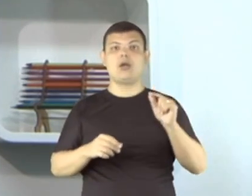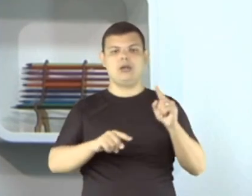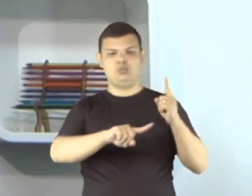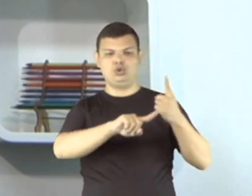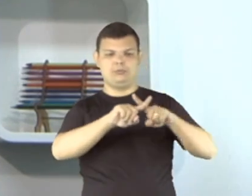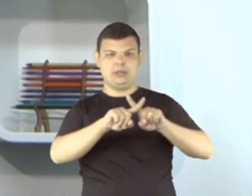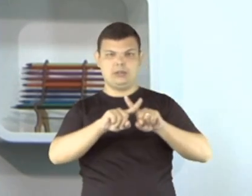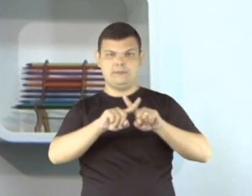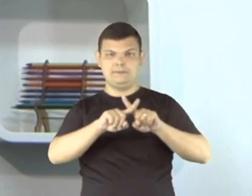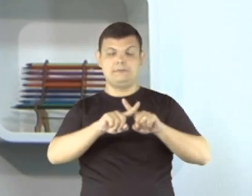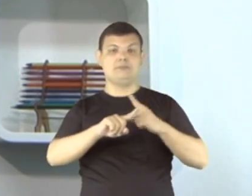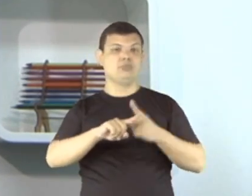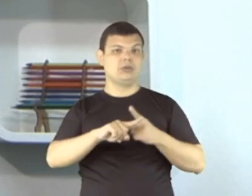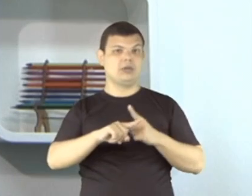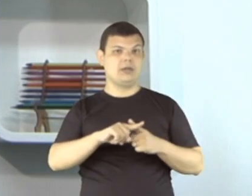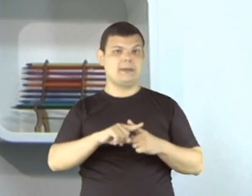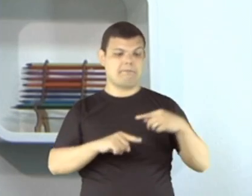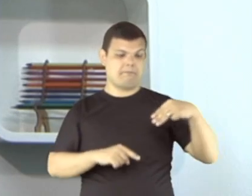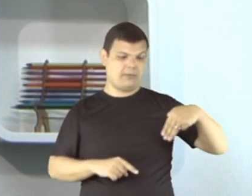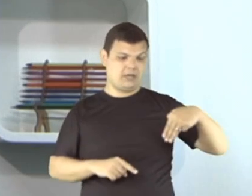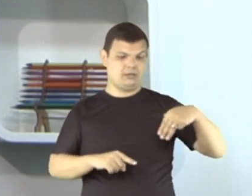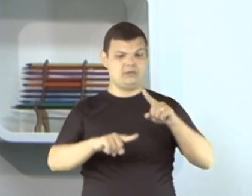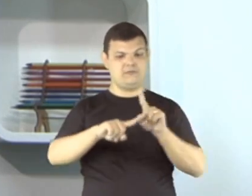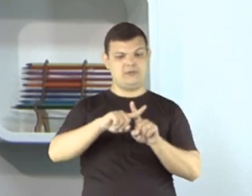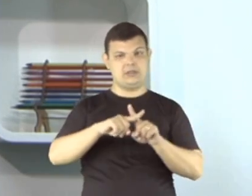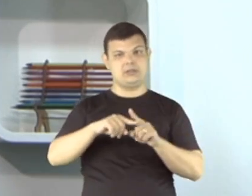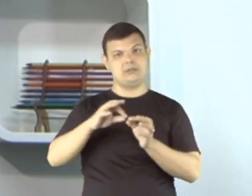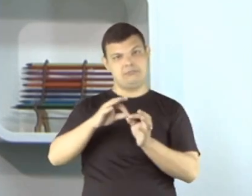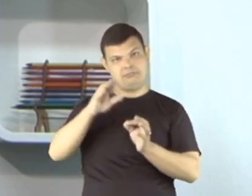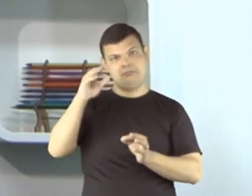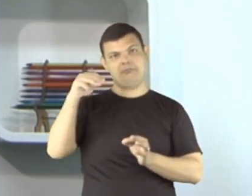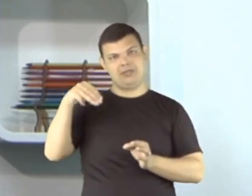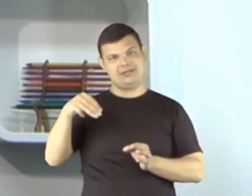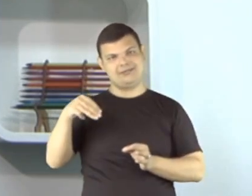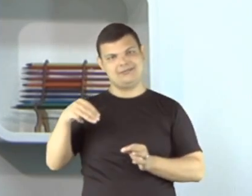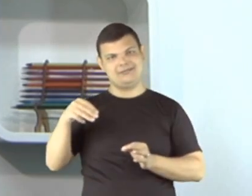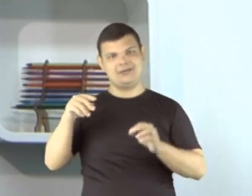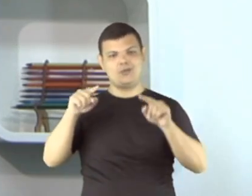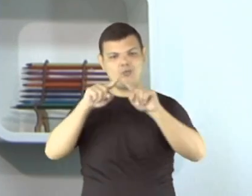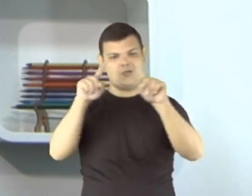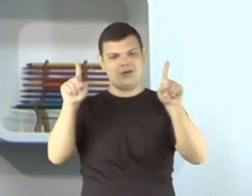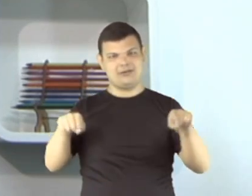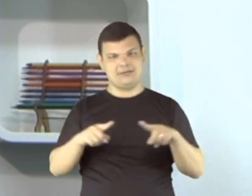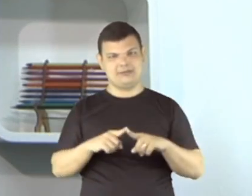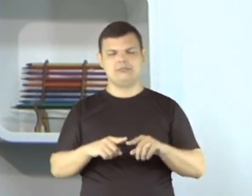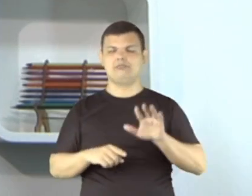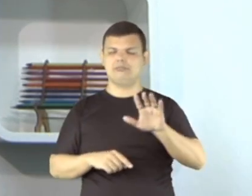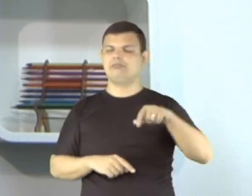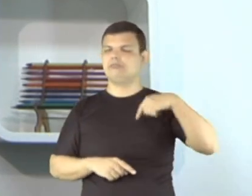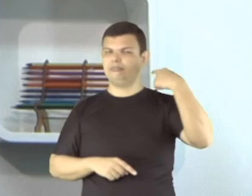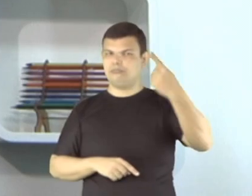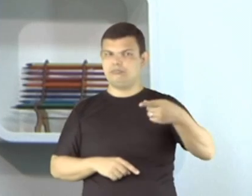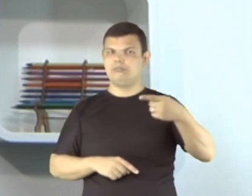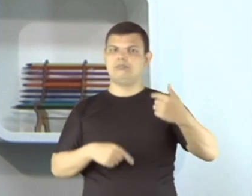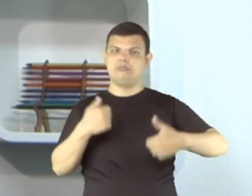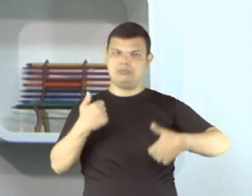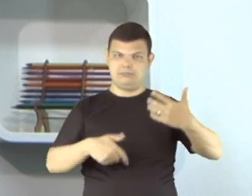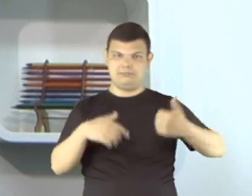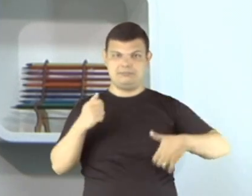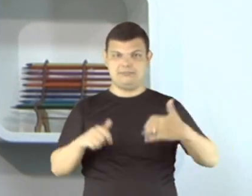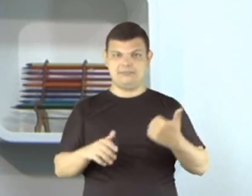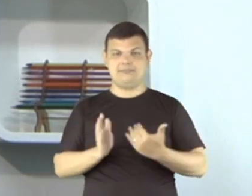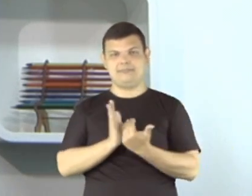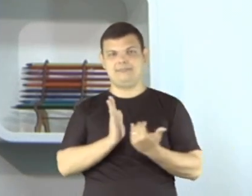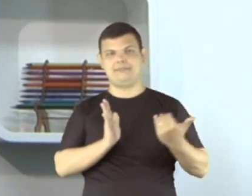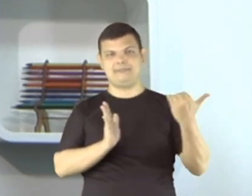base, porque vai ser metro vezes metro e aí ela vai para o quadrado. Mas essa é uma outra discussão adiante que